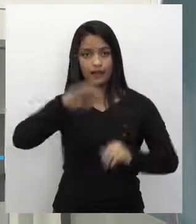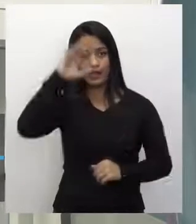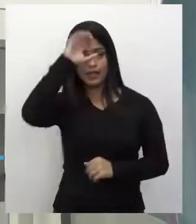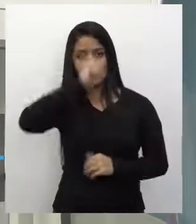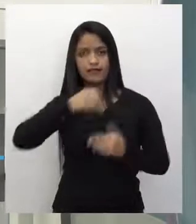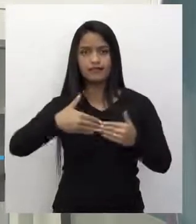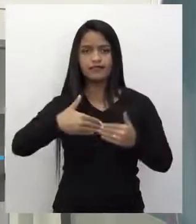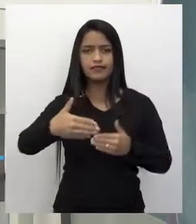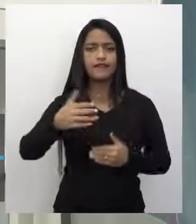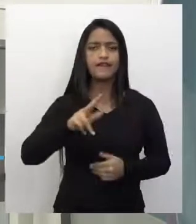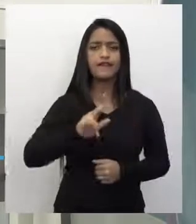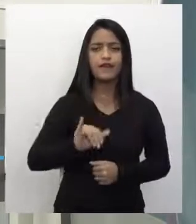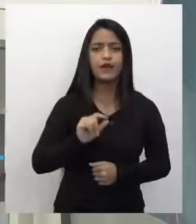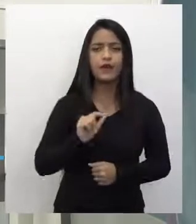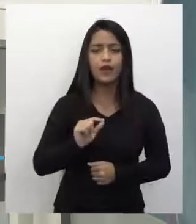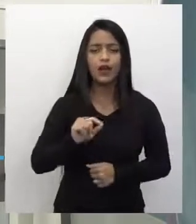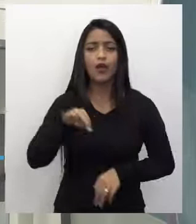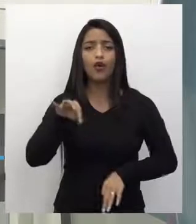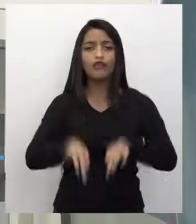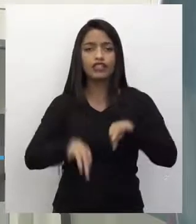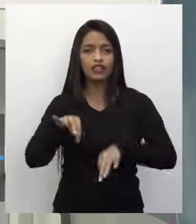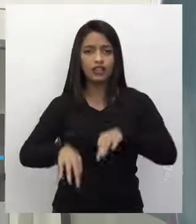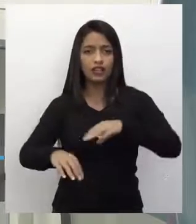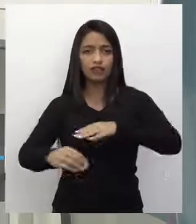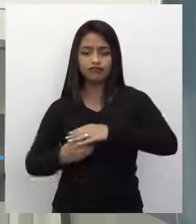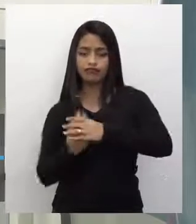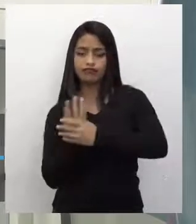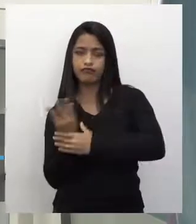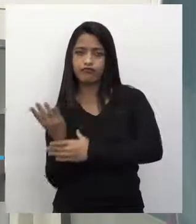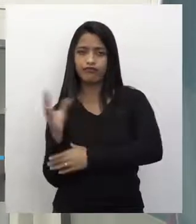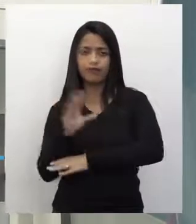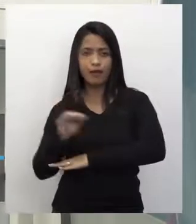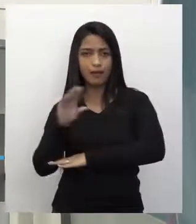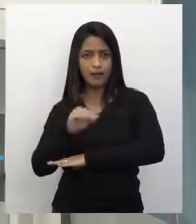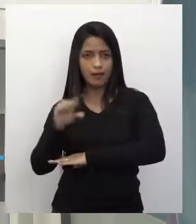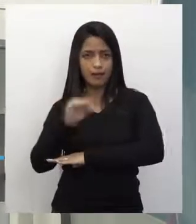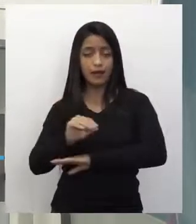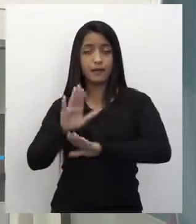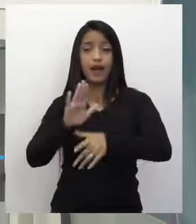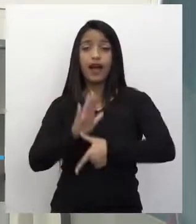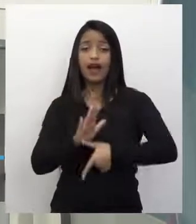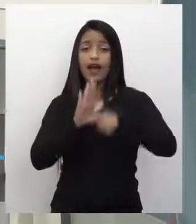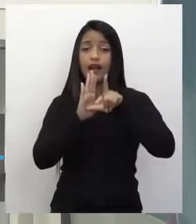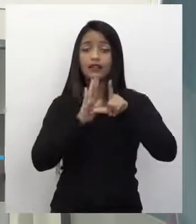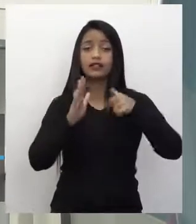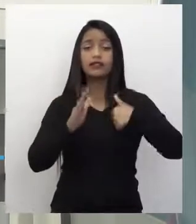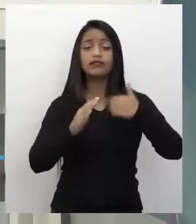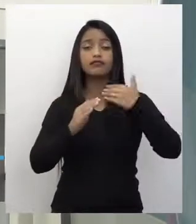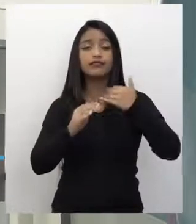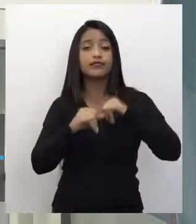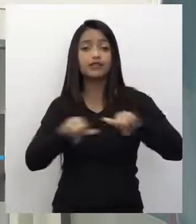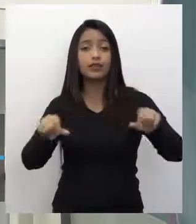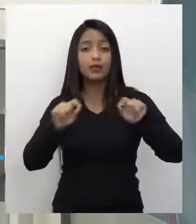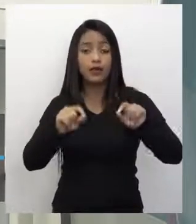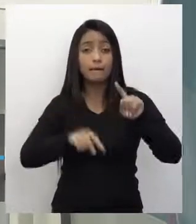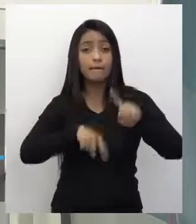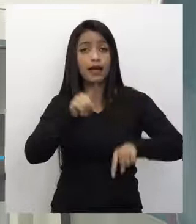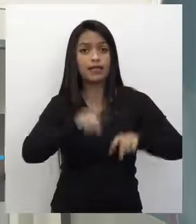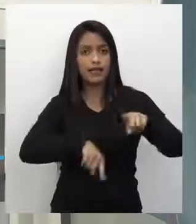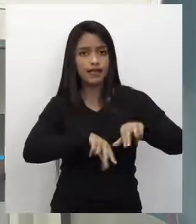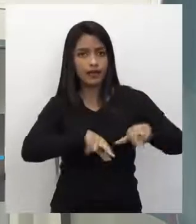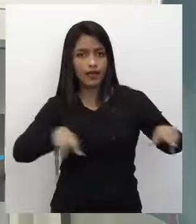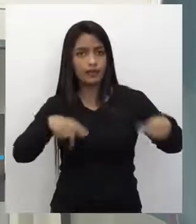uma oficina de fantoche, mas uma aula antes eu vou dar o material que a gente tem que separar. Vou trazer também o